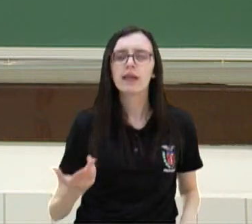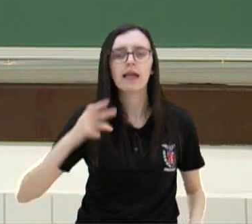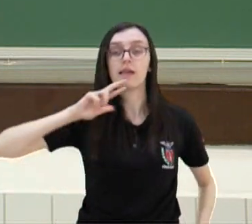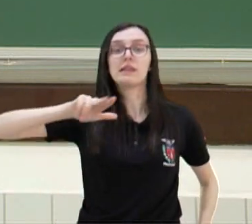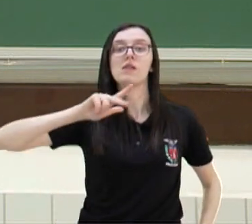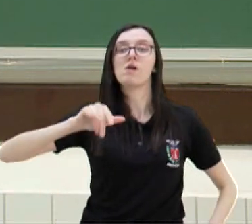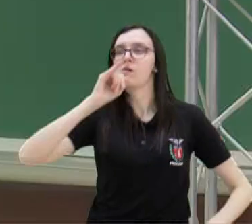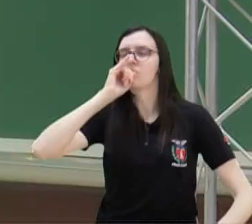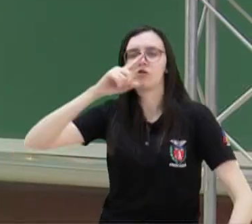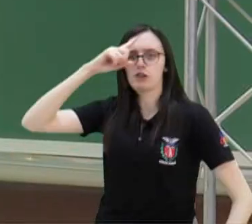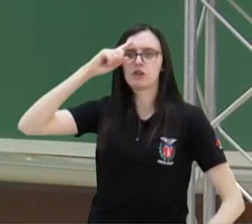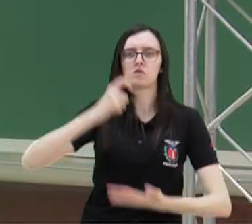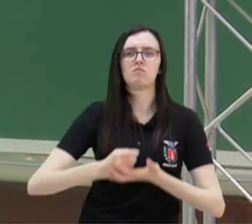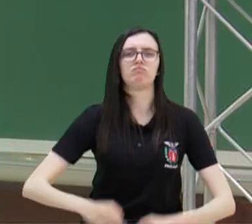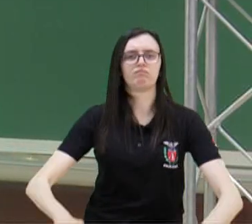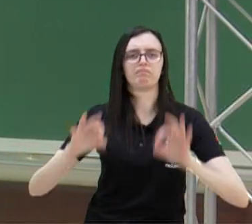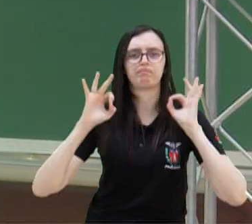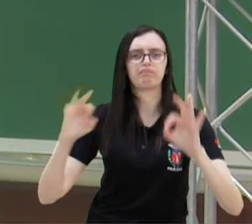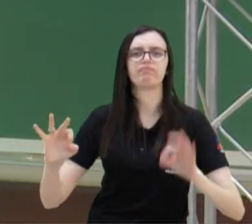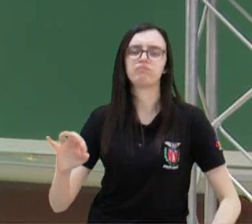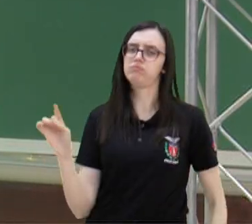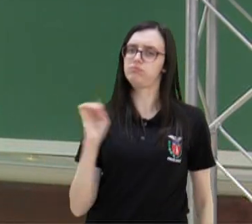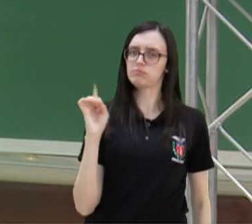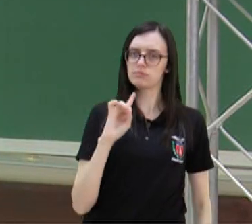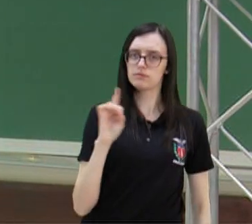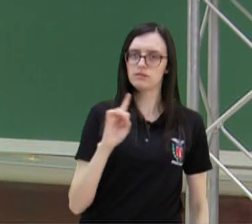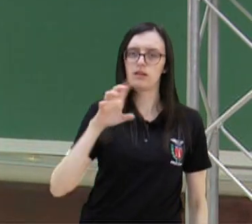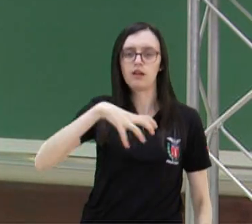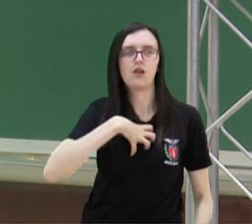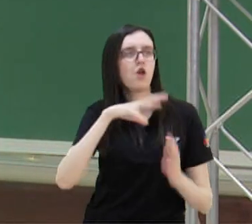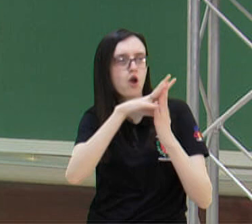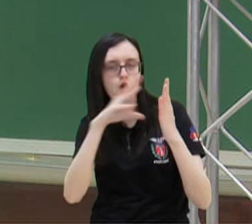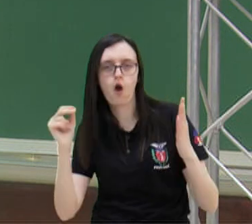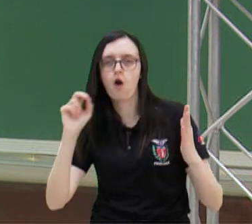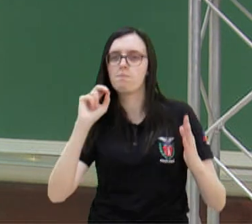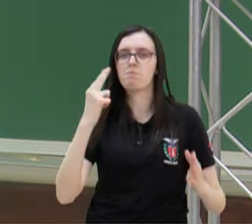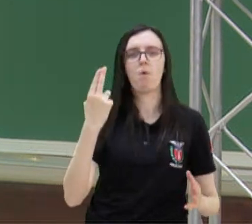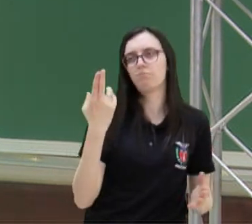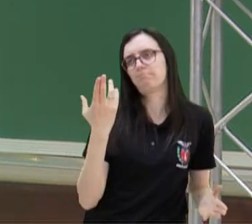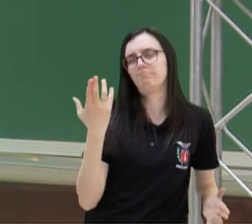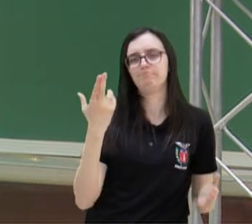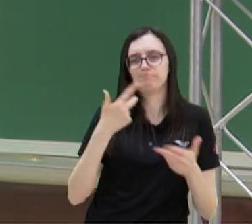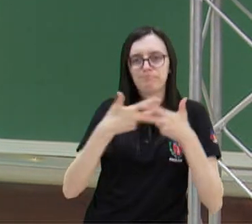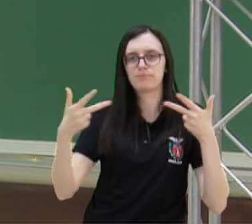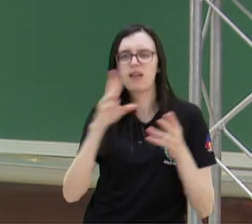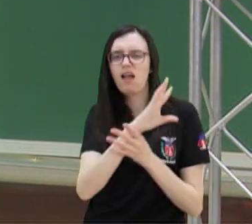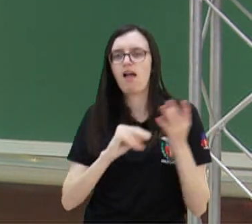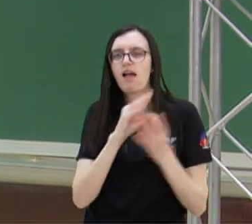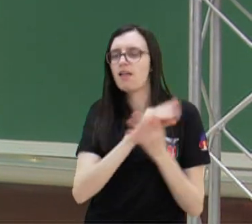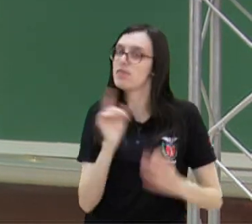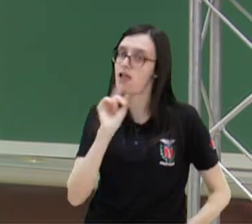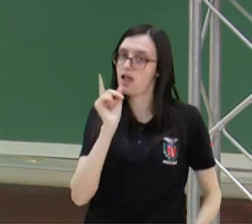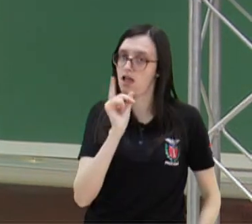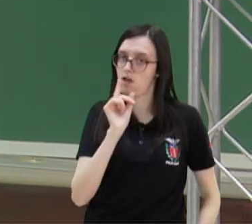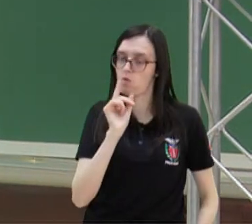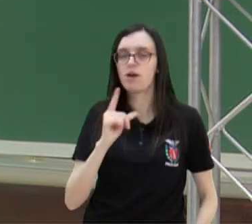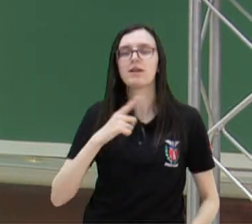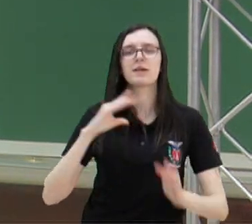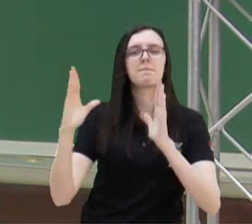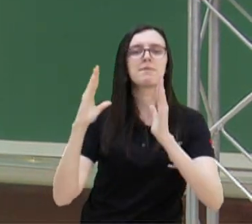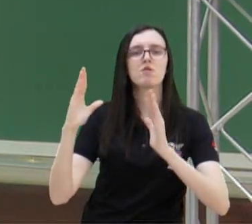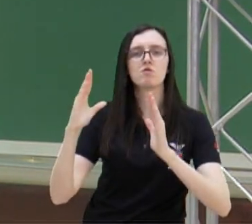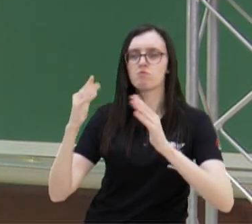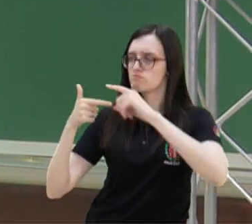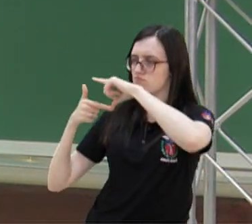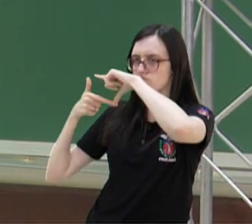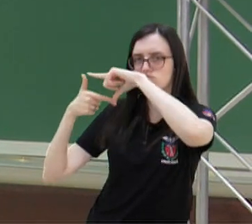não determinou de modo cópia ou plágio. Eles tiveram uma identidade única depois. No período clássico, a